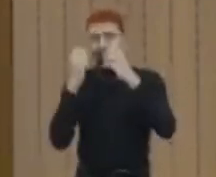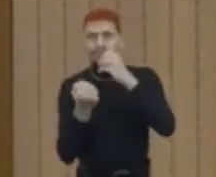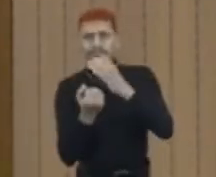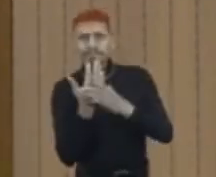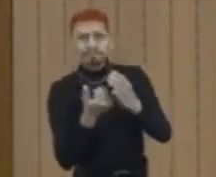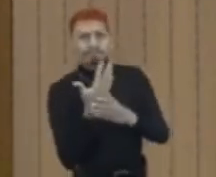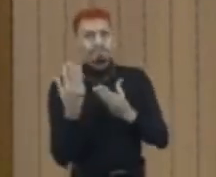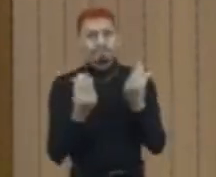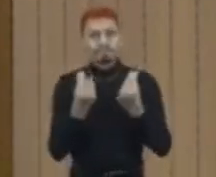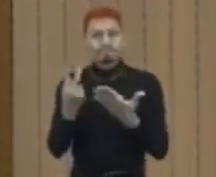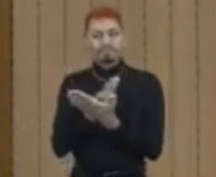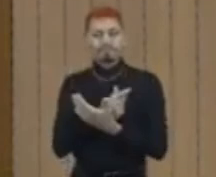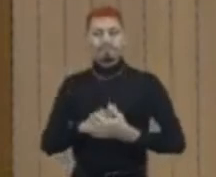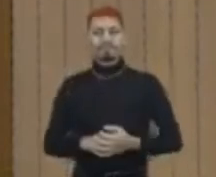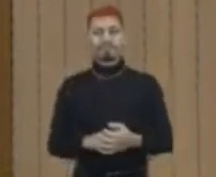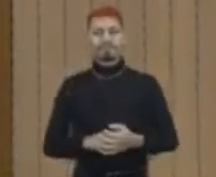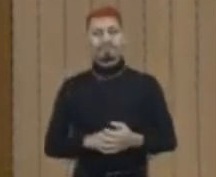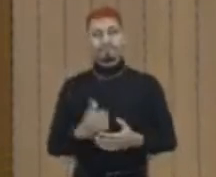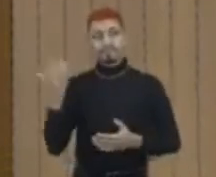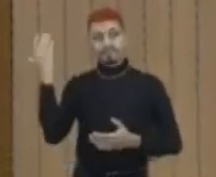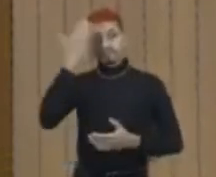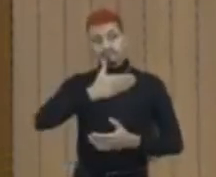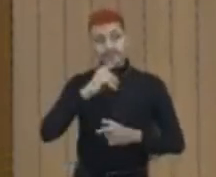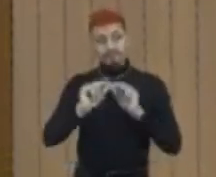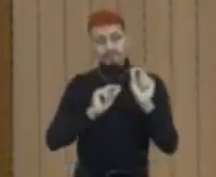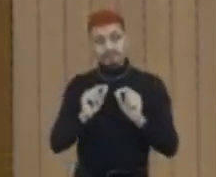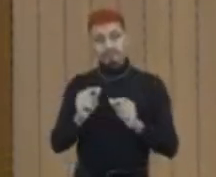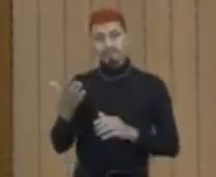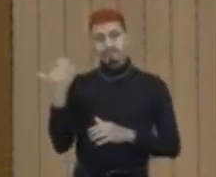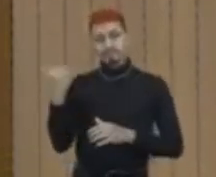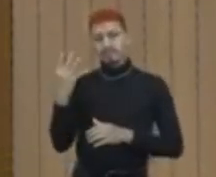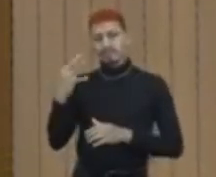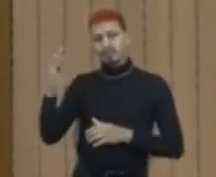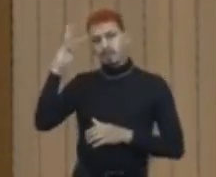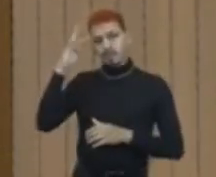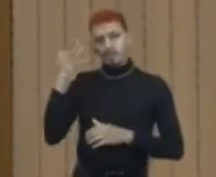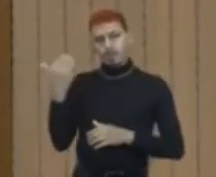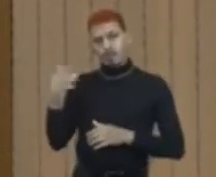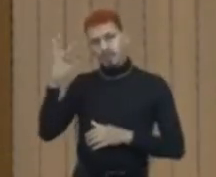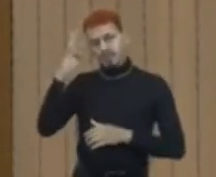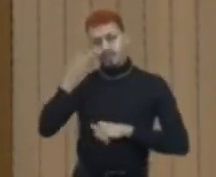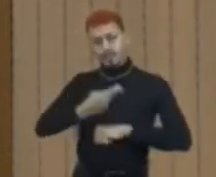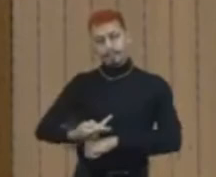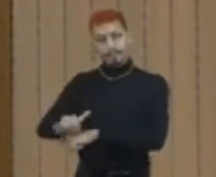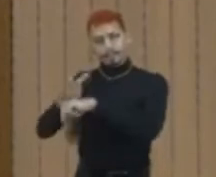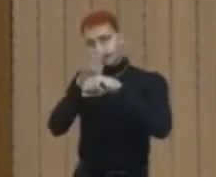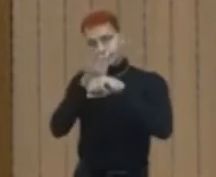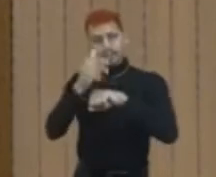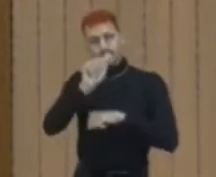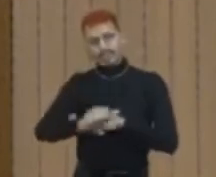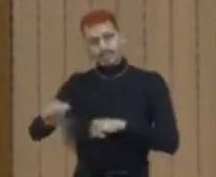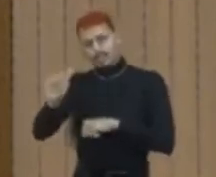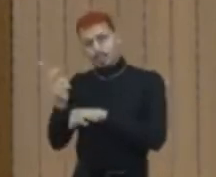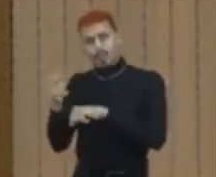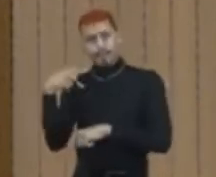atuar. Prova disso foi o reconhecimento na última quarta-feira, em premiação da Associação Nacional de